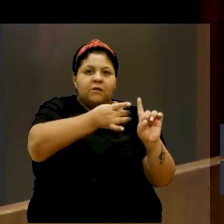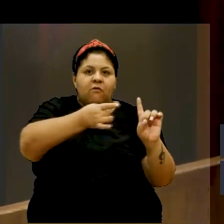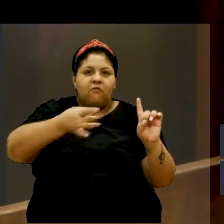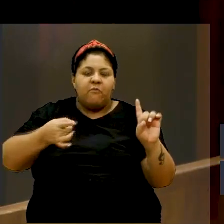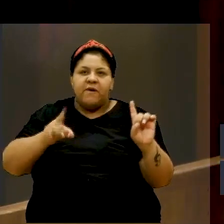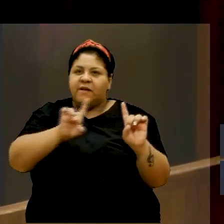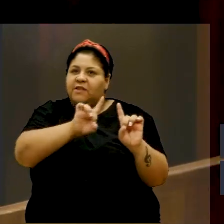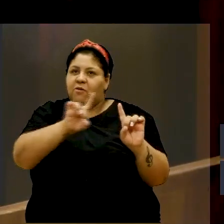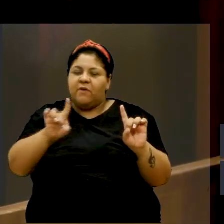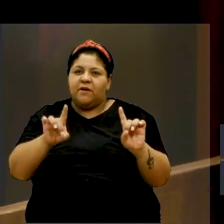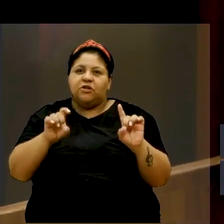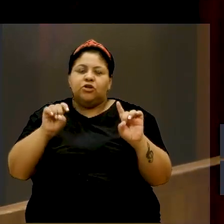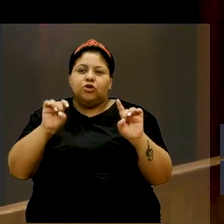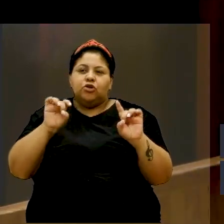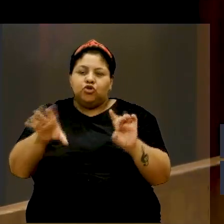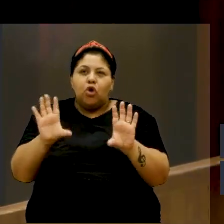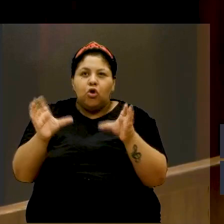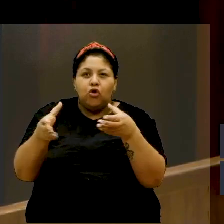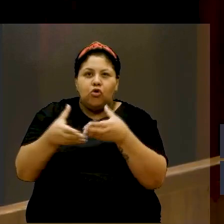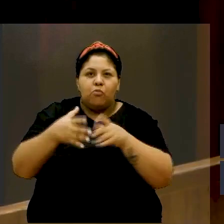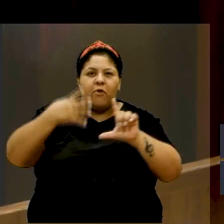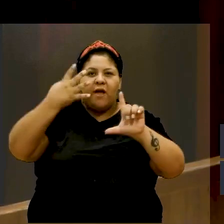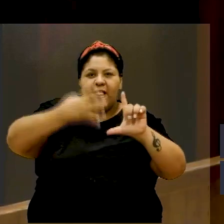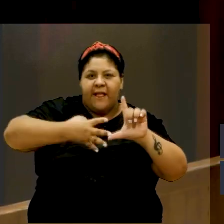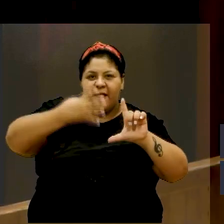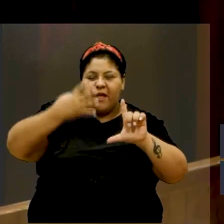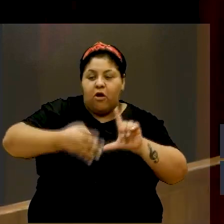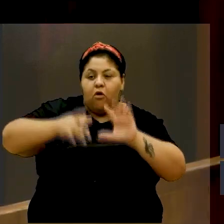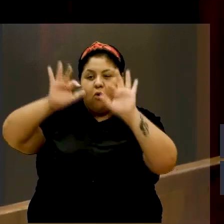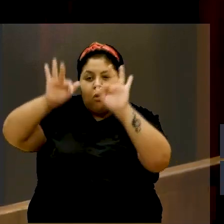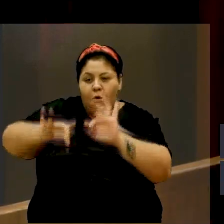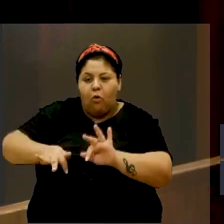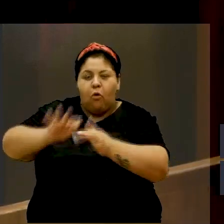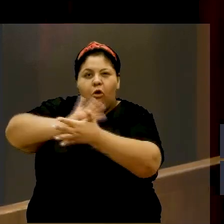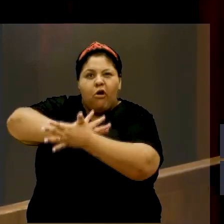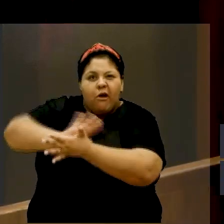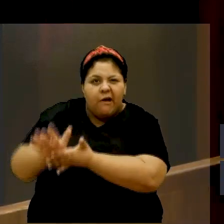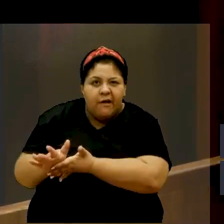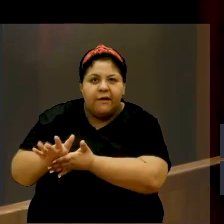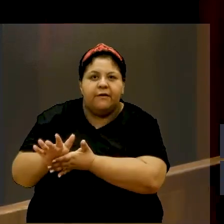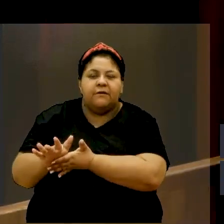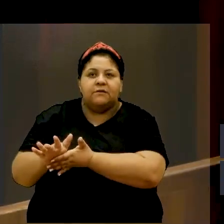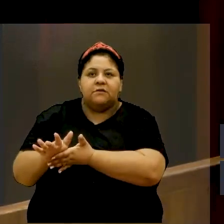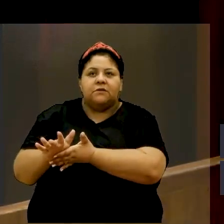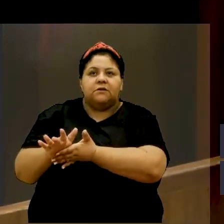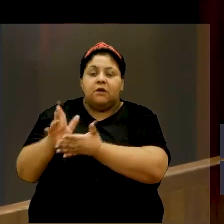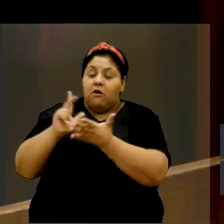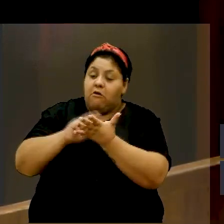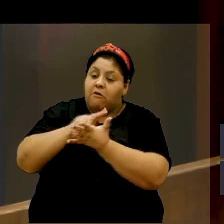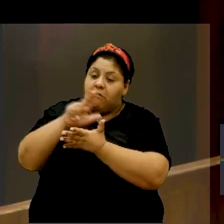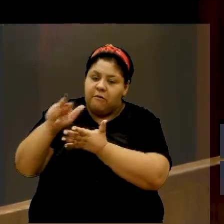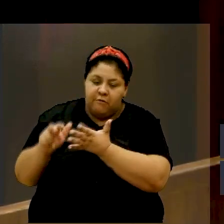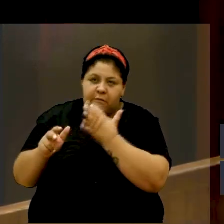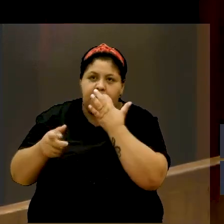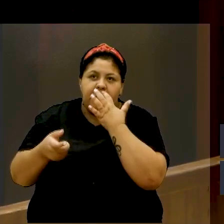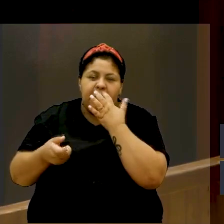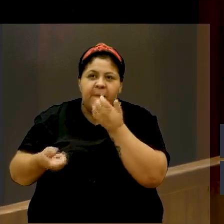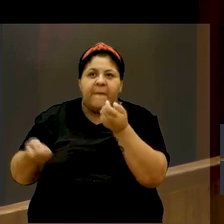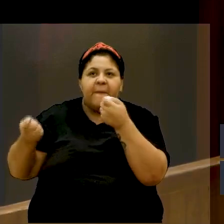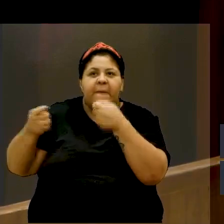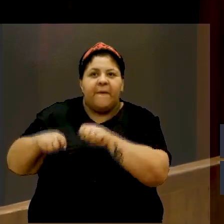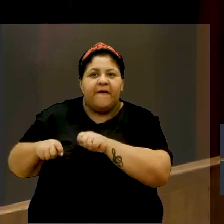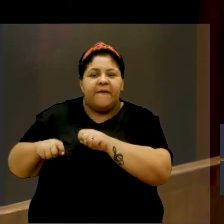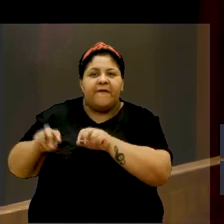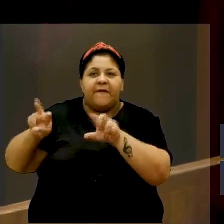comunidade LGBTQIA+, enfim, o combate à discriminação e às discriminações, ela precisa ser